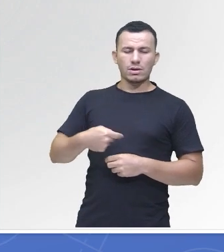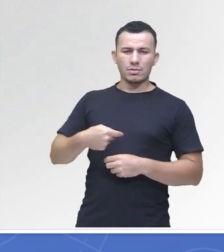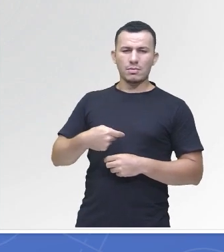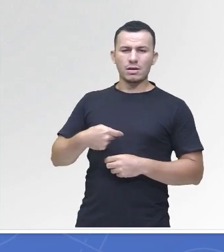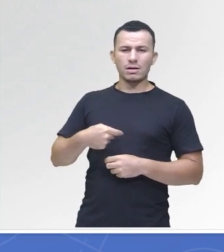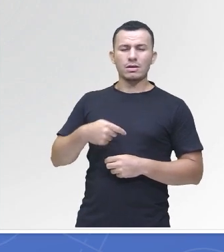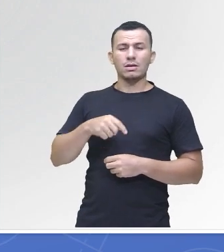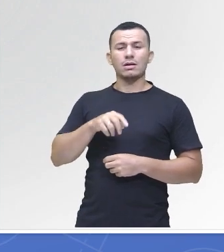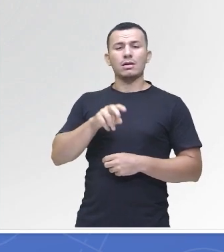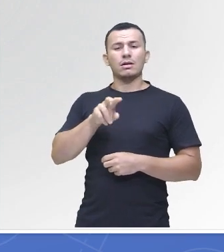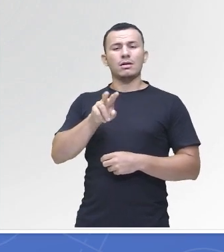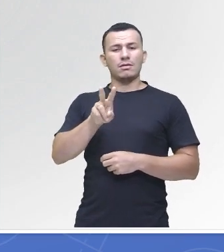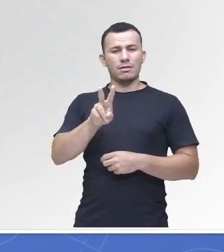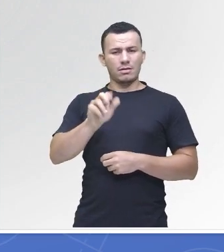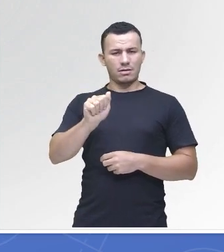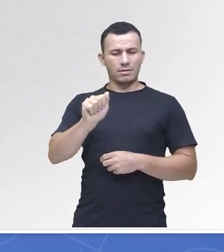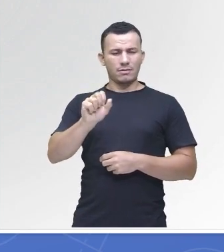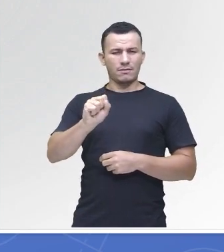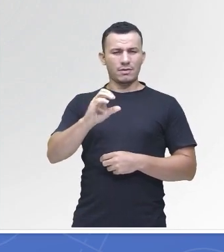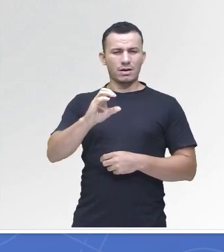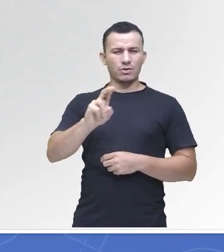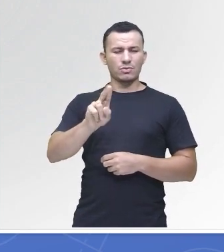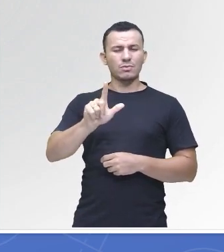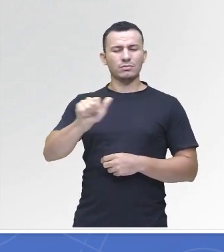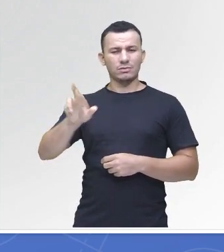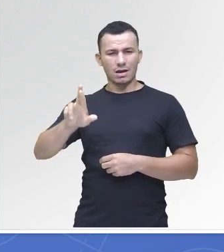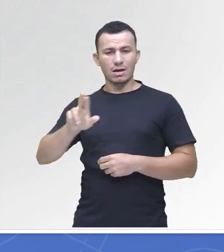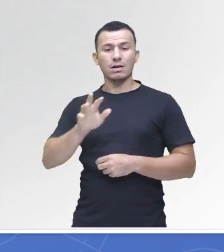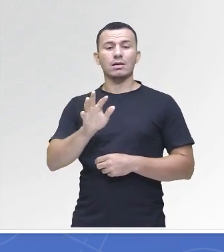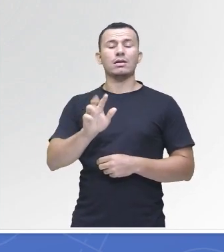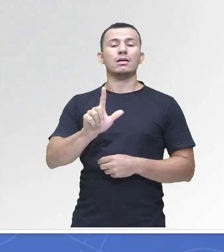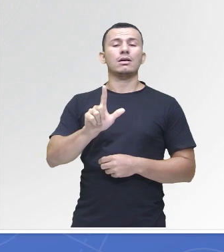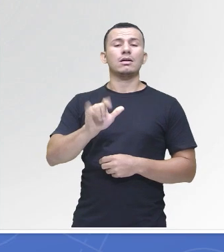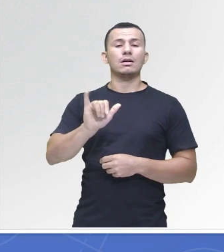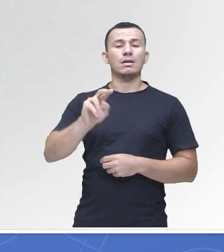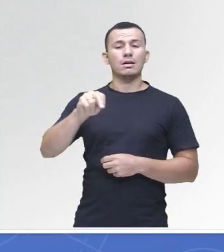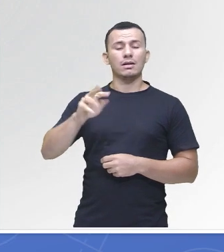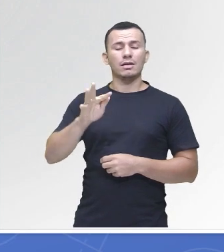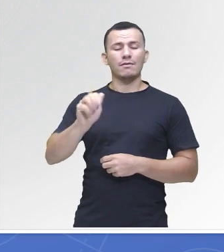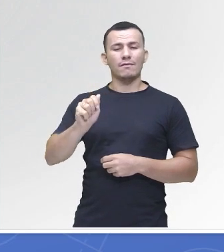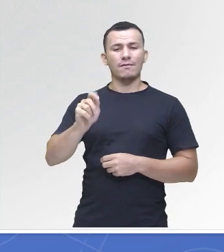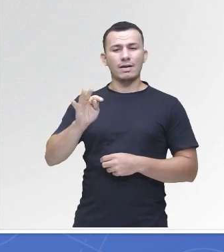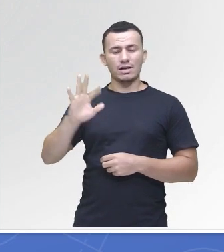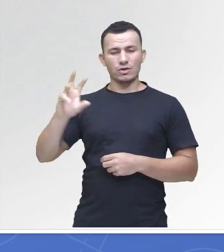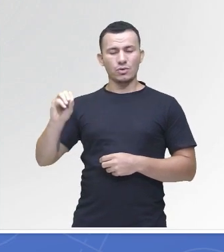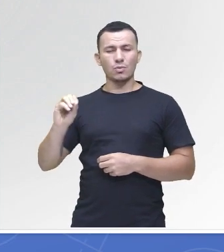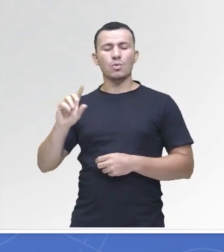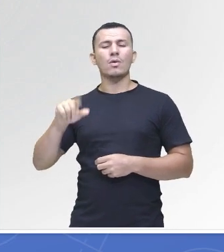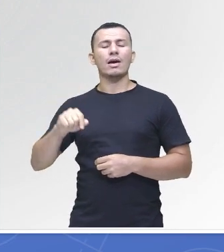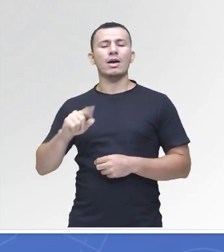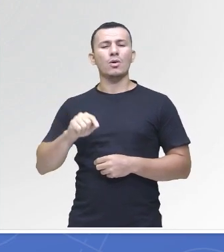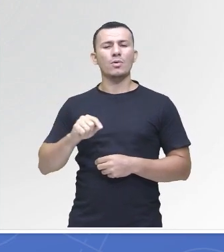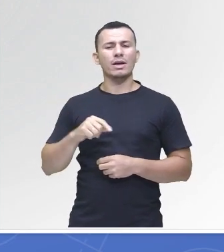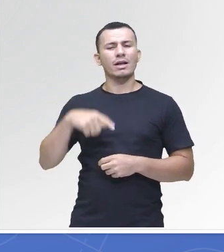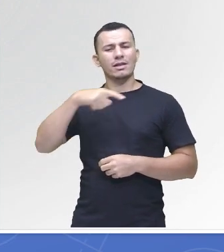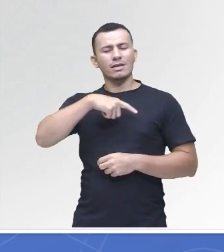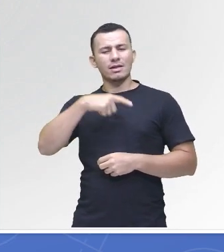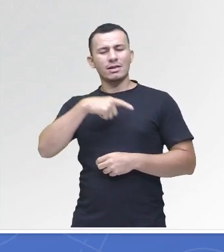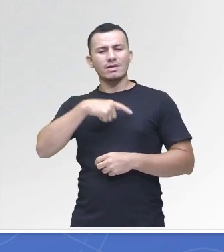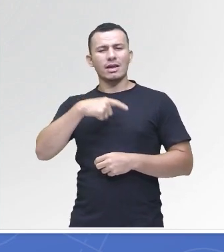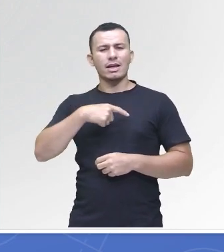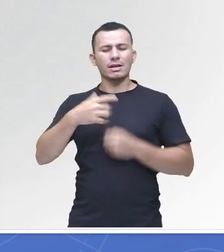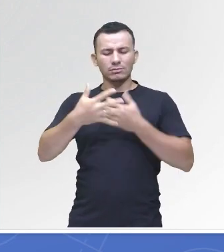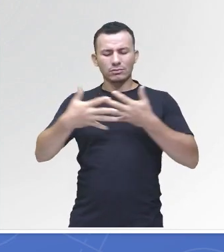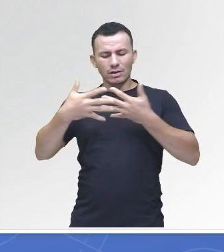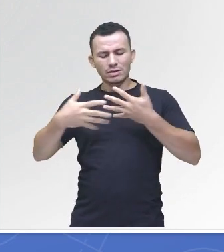vascular linfático, que está relacionado aí o quê? Aos fluidos que estão presentes nos nossos tecidos.